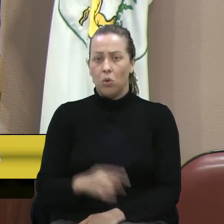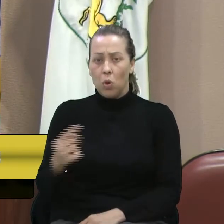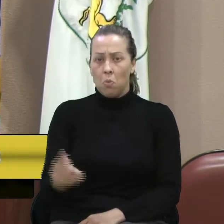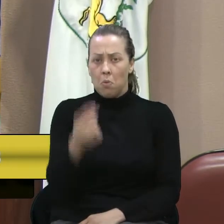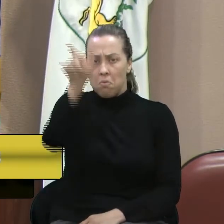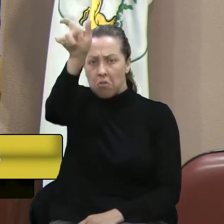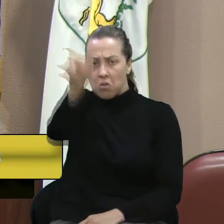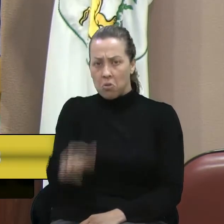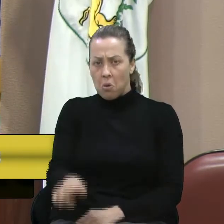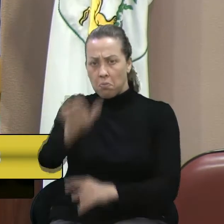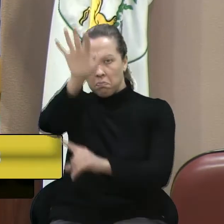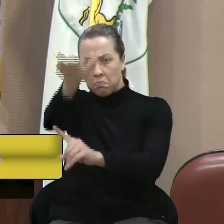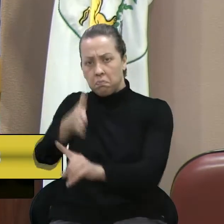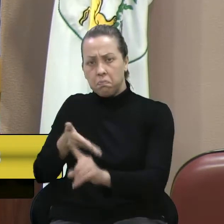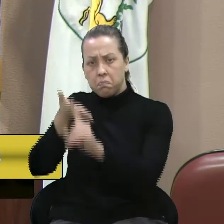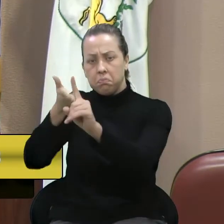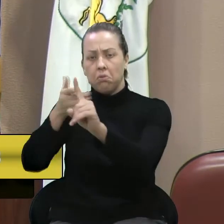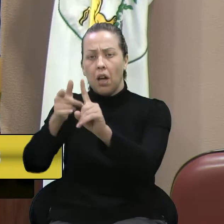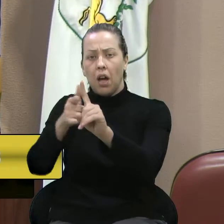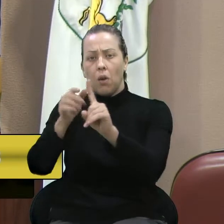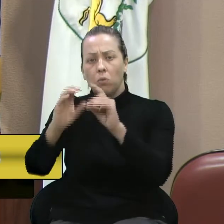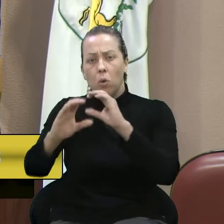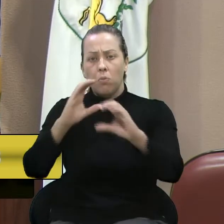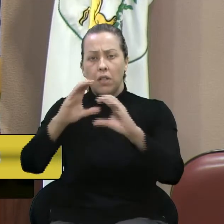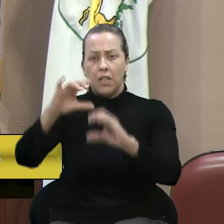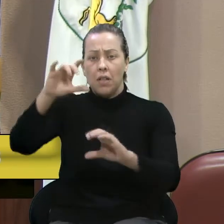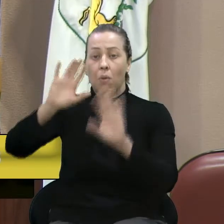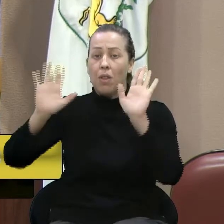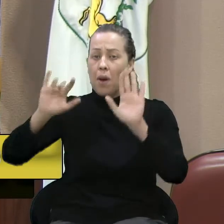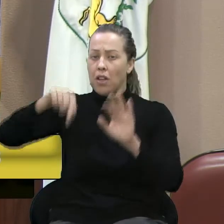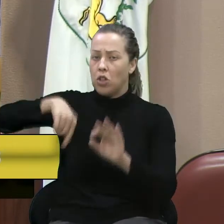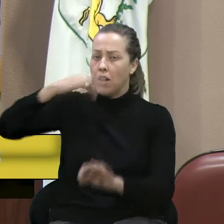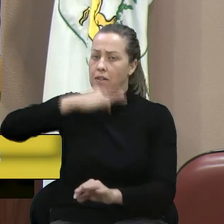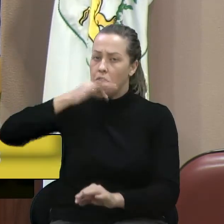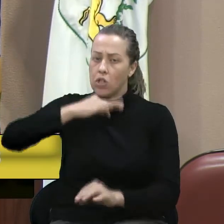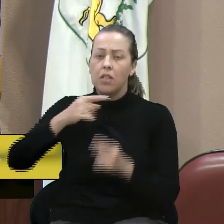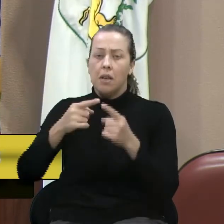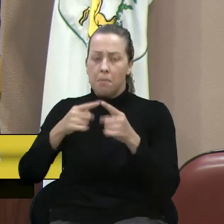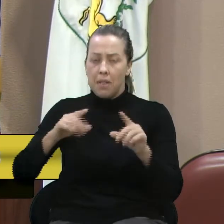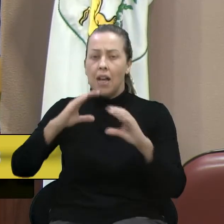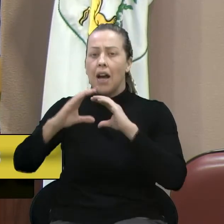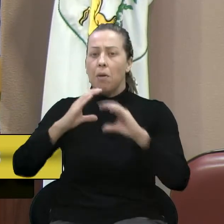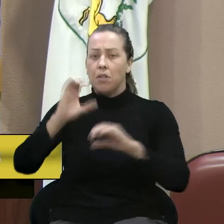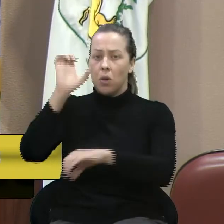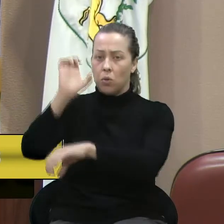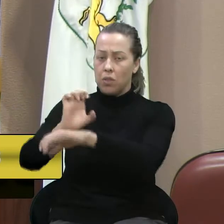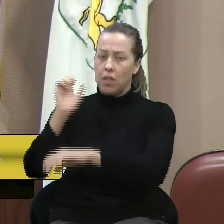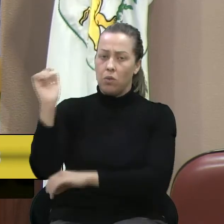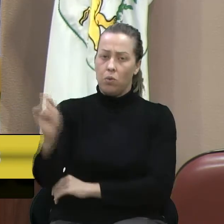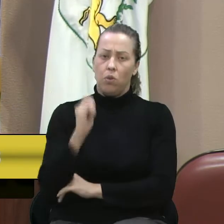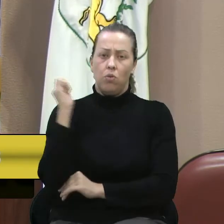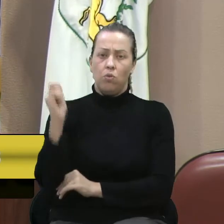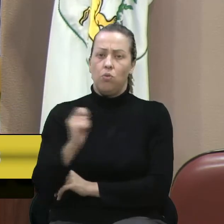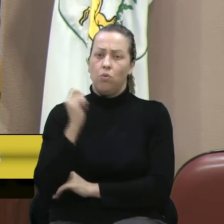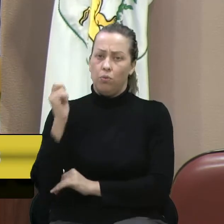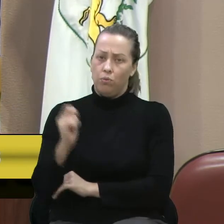ícone da comunicação, não só de Caxias, mas da comunicação do estado do Rio Grande do Sul.